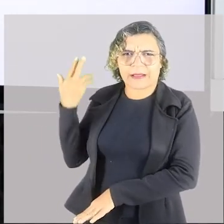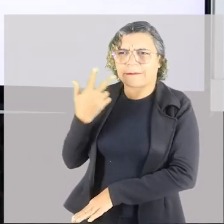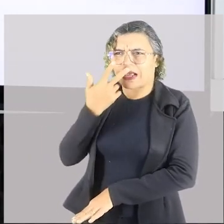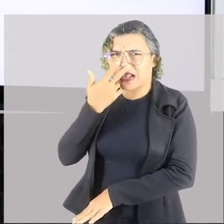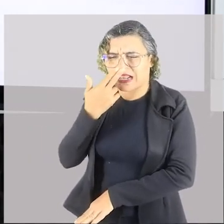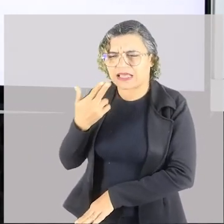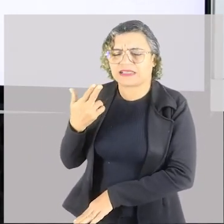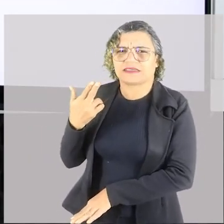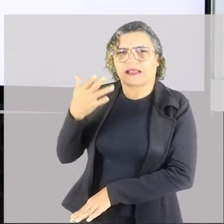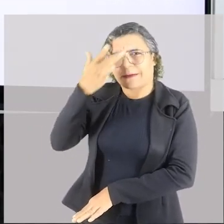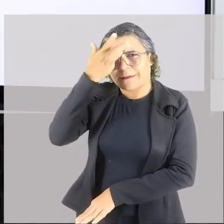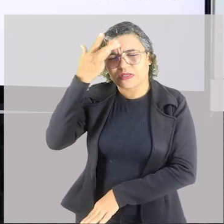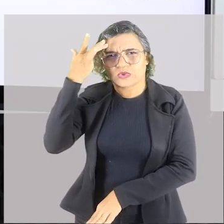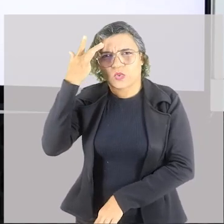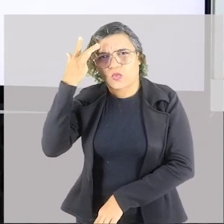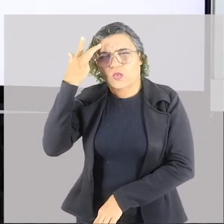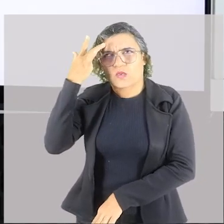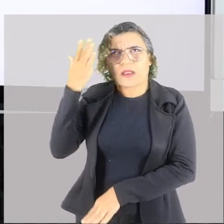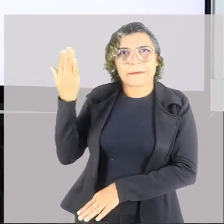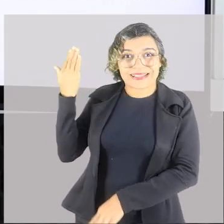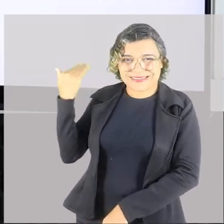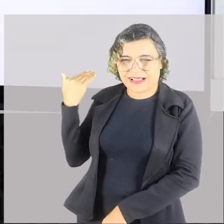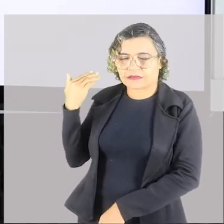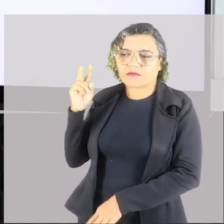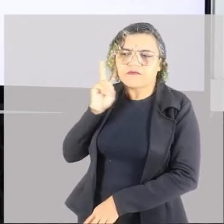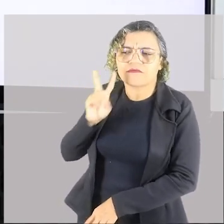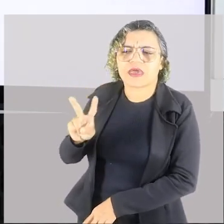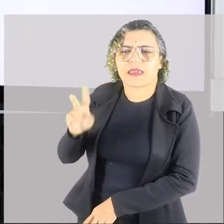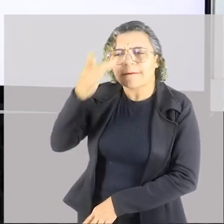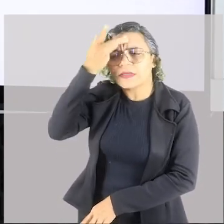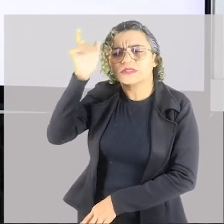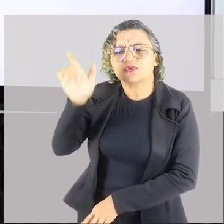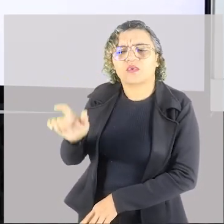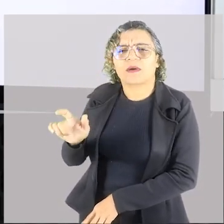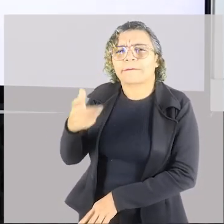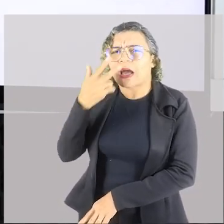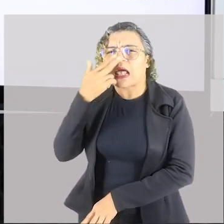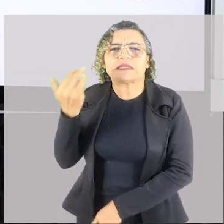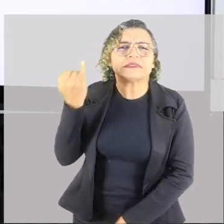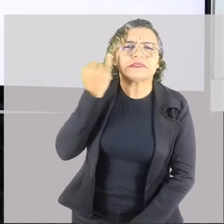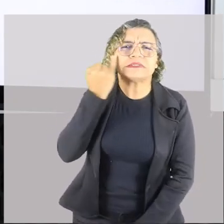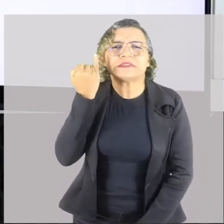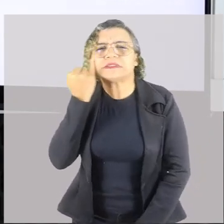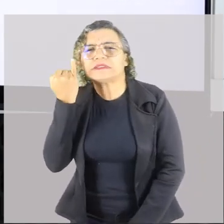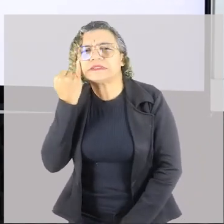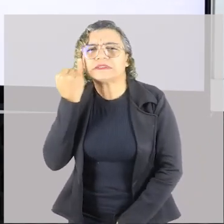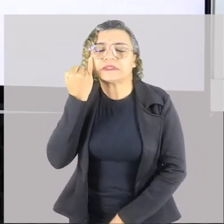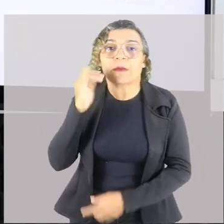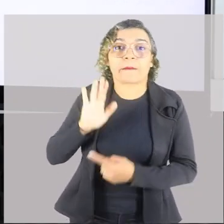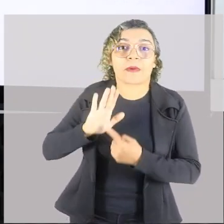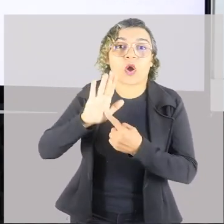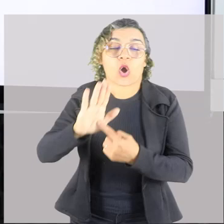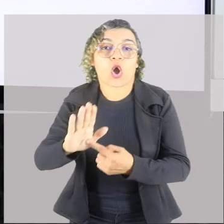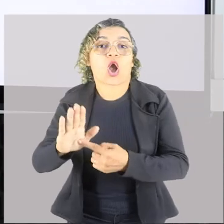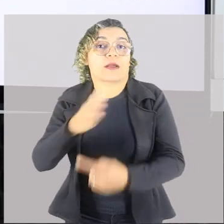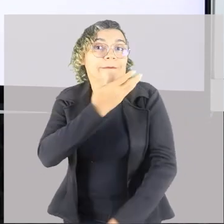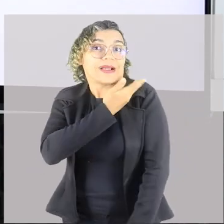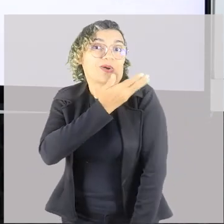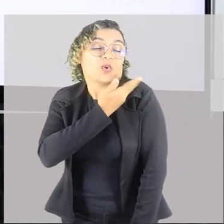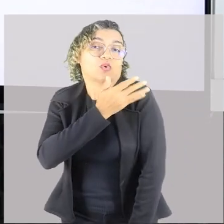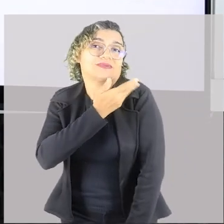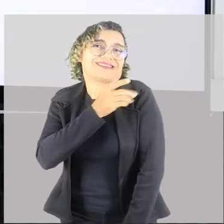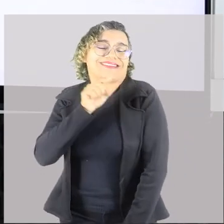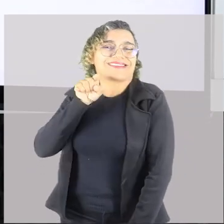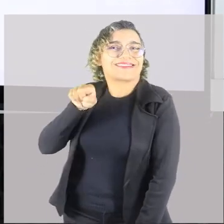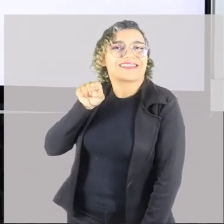como alguém apático e preguiçoso, o que exemplifica o modo preconceituoso de perceber o homem sertanejo, o